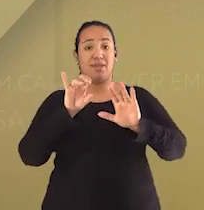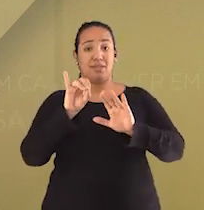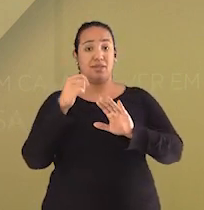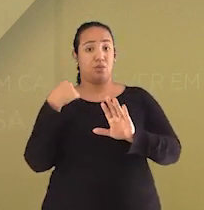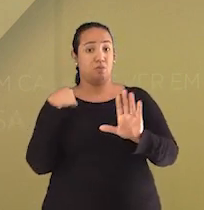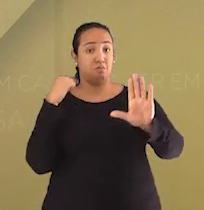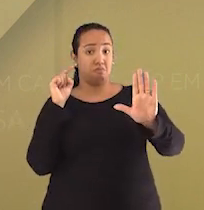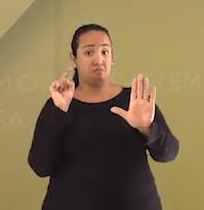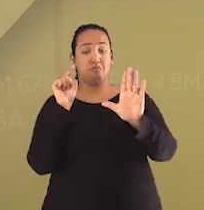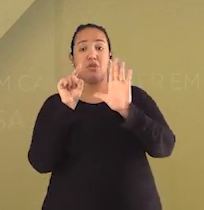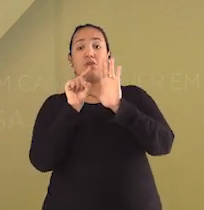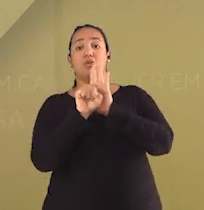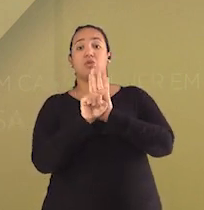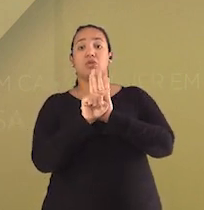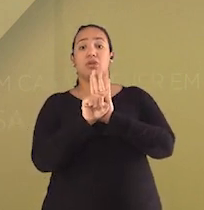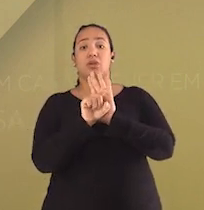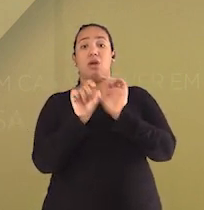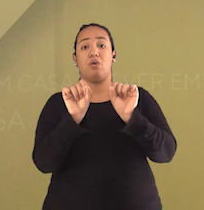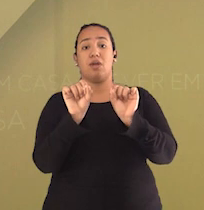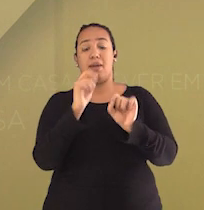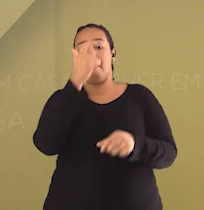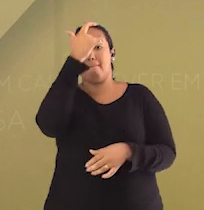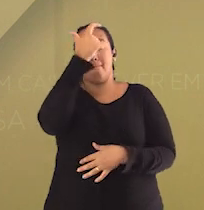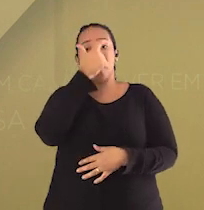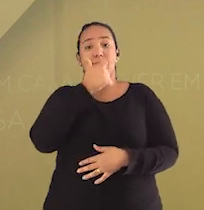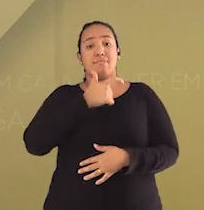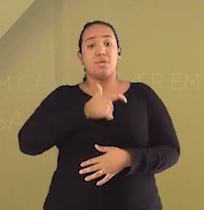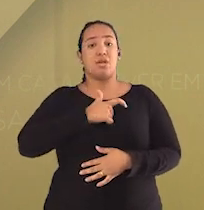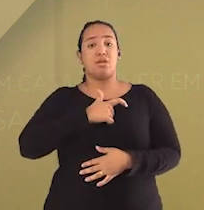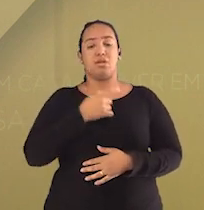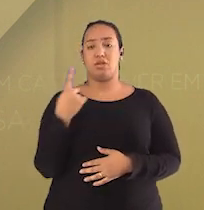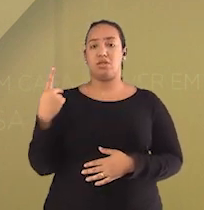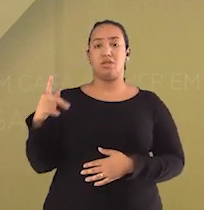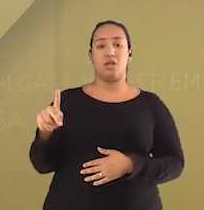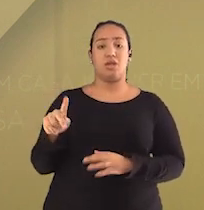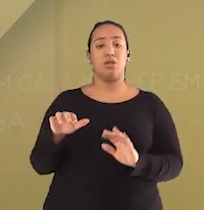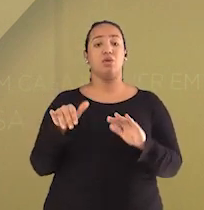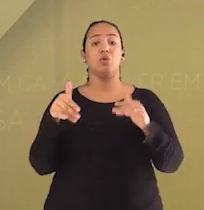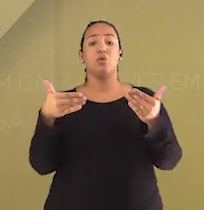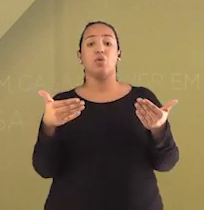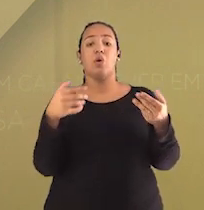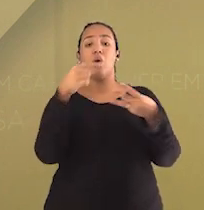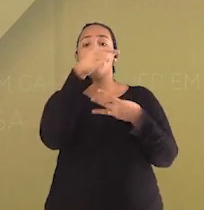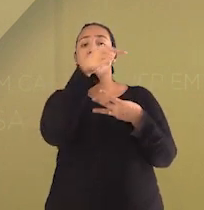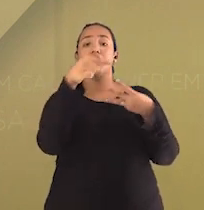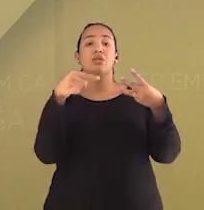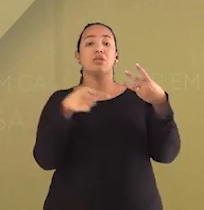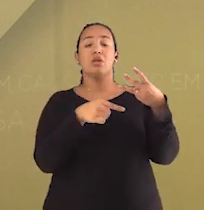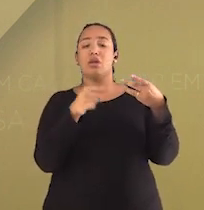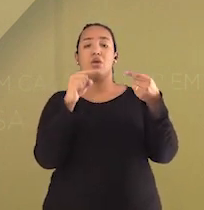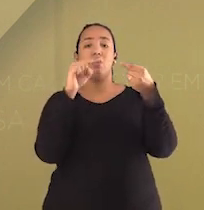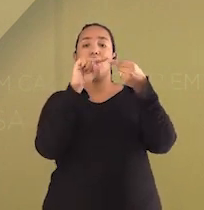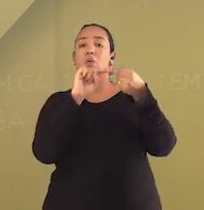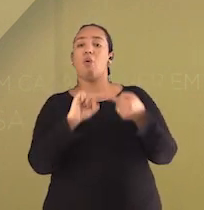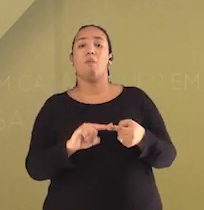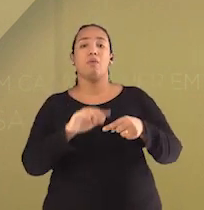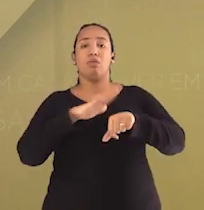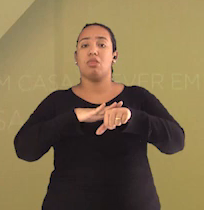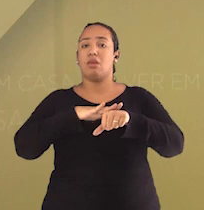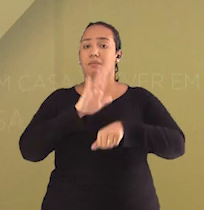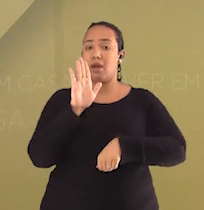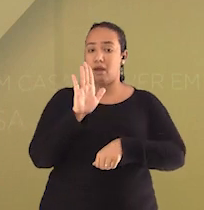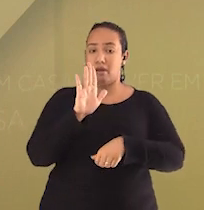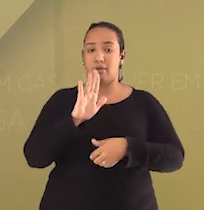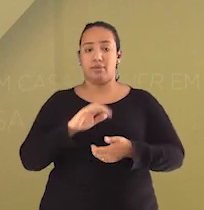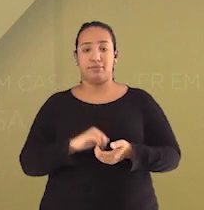Quero saber da personalidade. Qual alternativa responde à pergunta? What is he like?